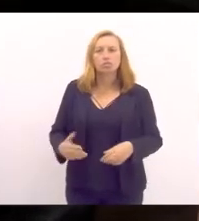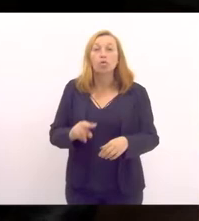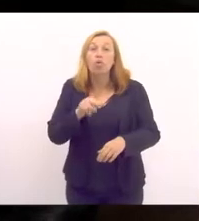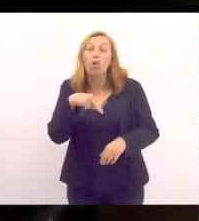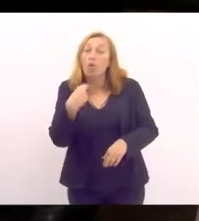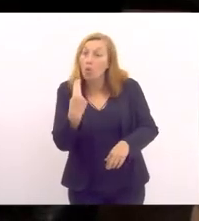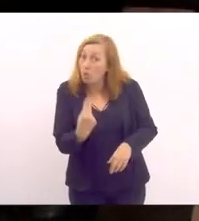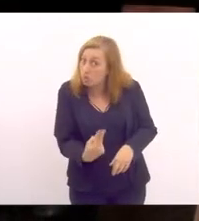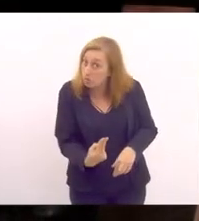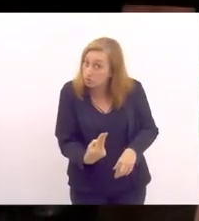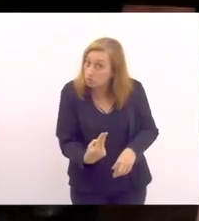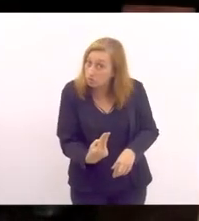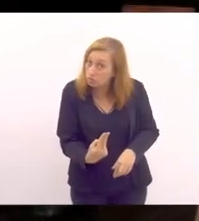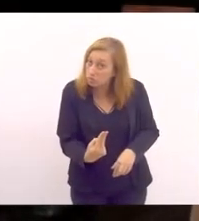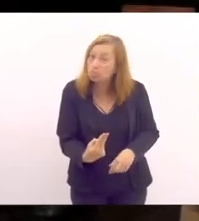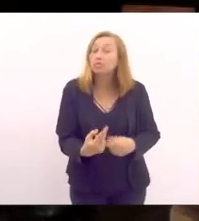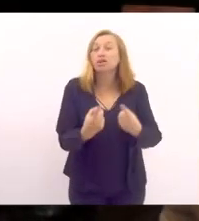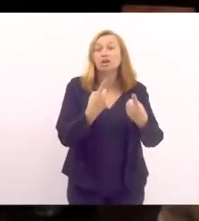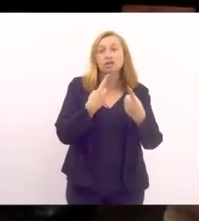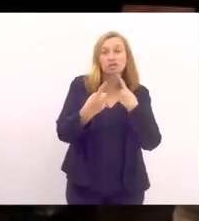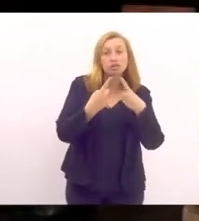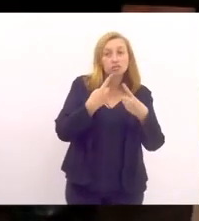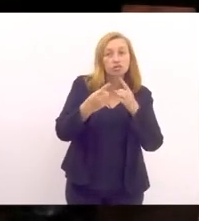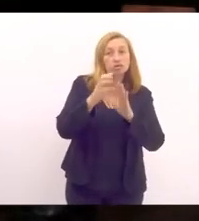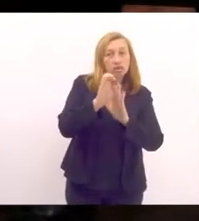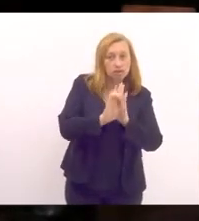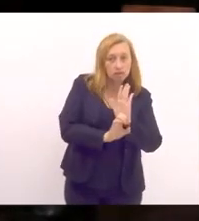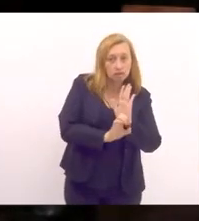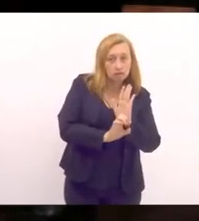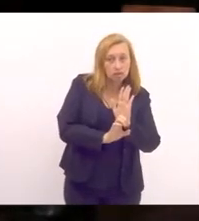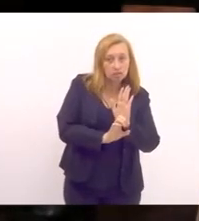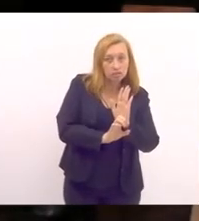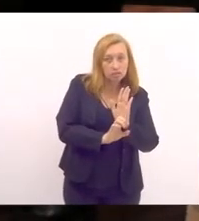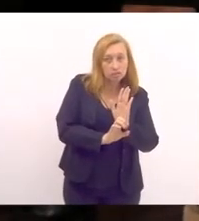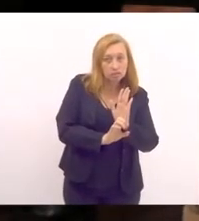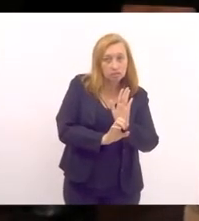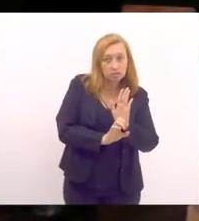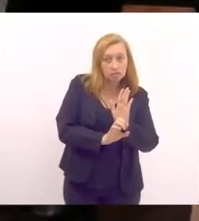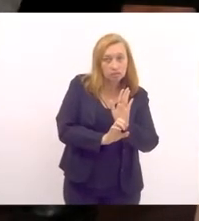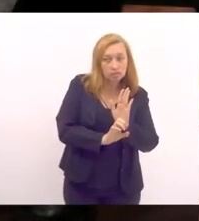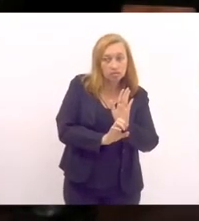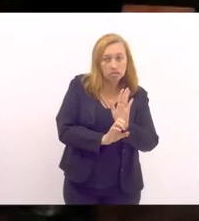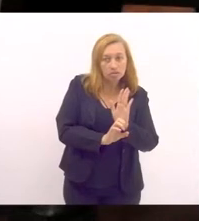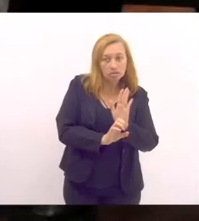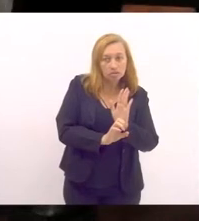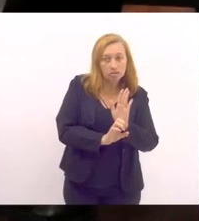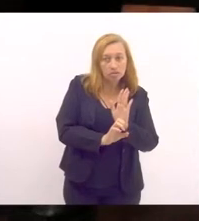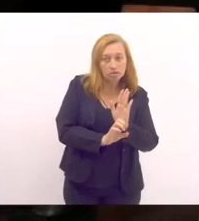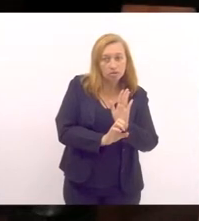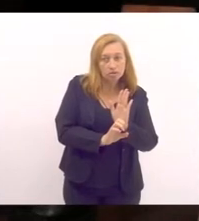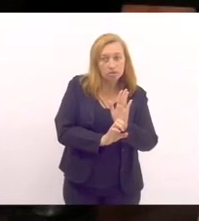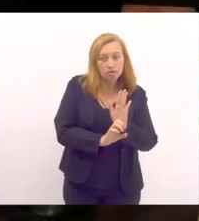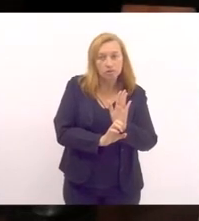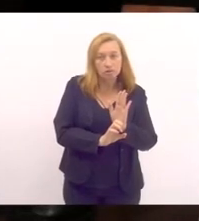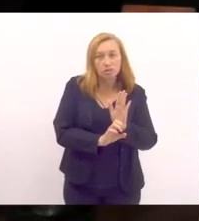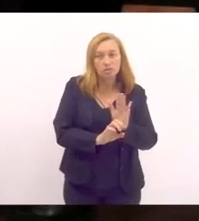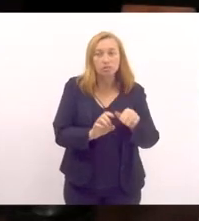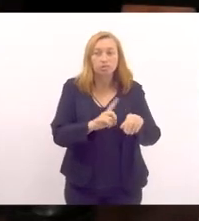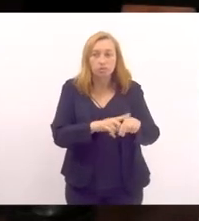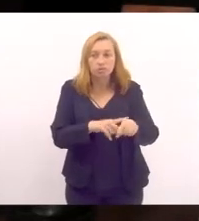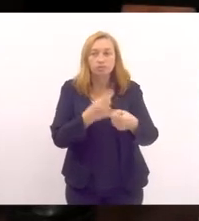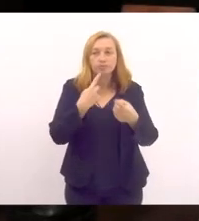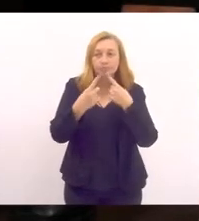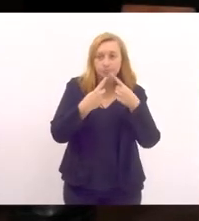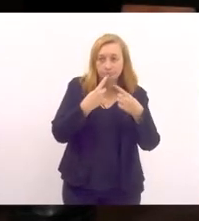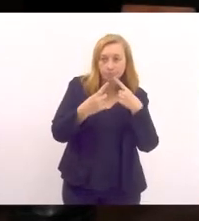ou se a discussão das emendas ela vai ser colocada adiante na discussão que a gente